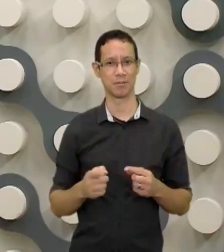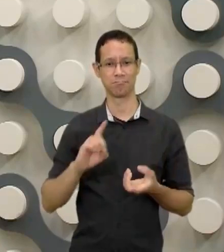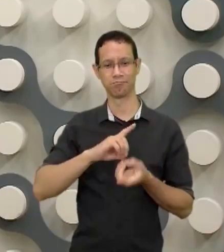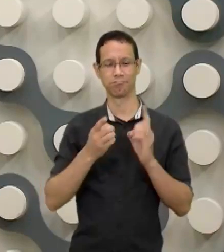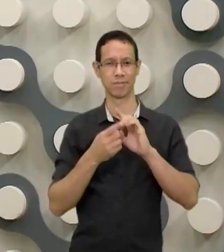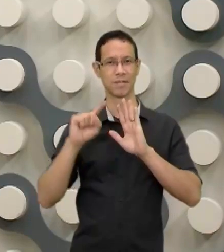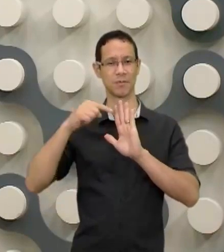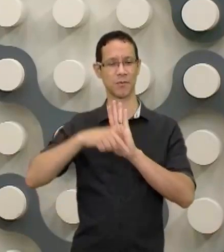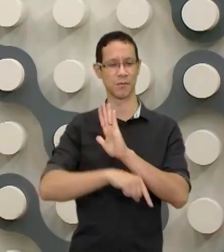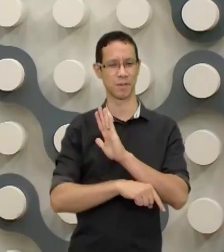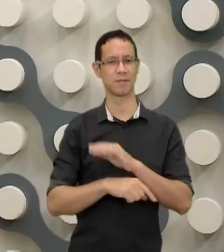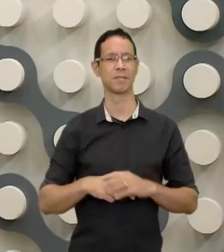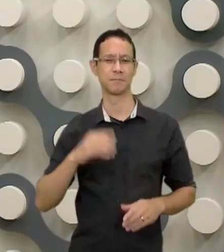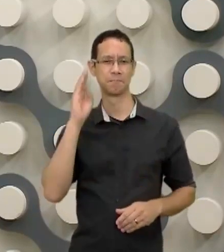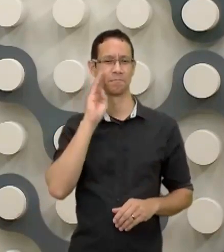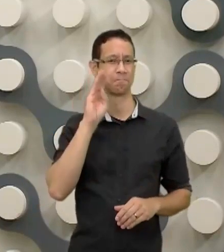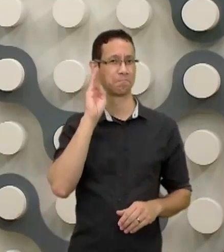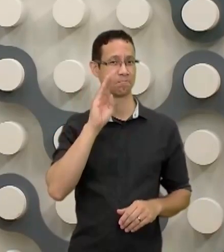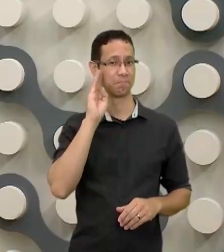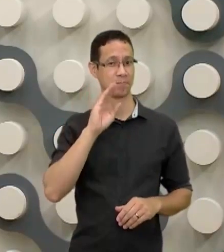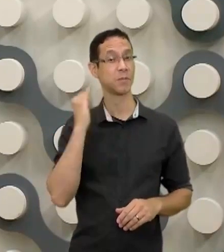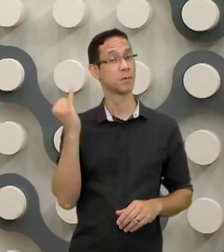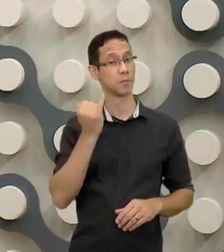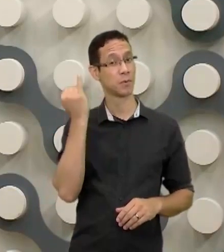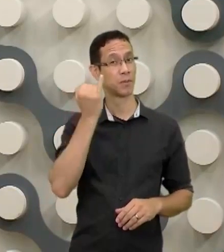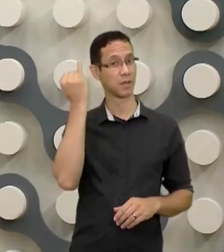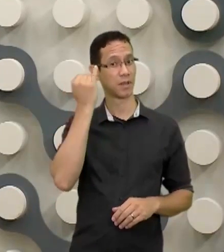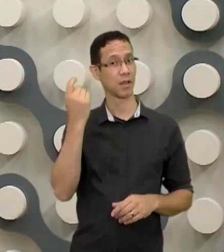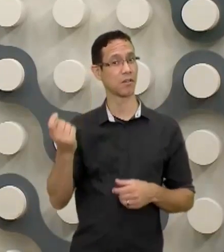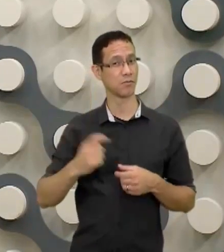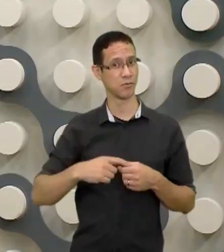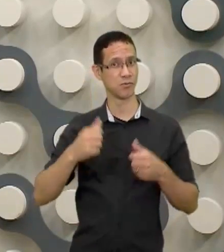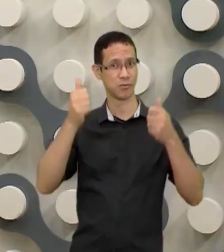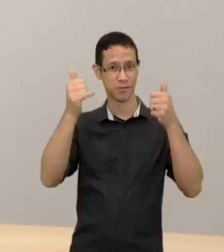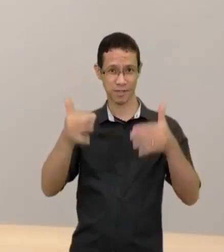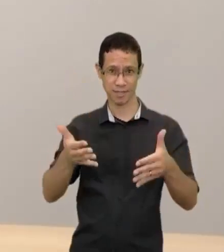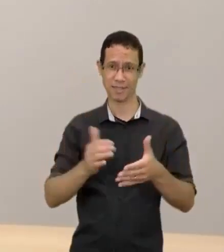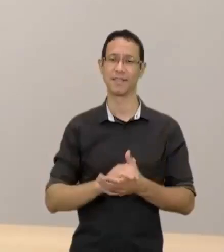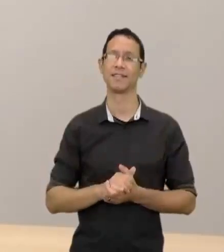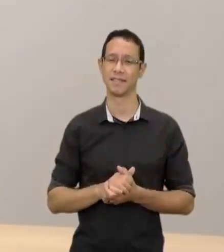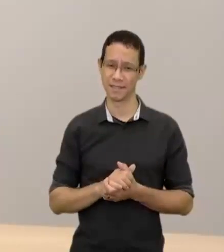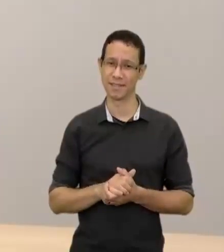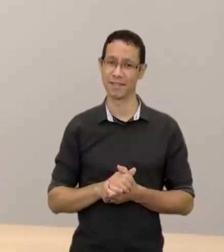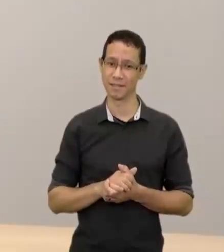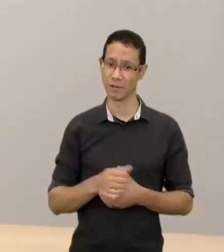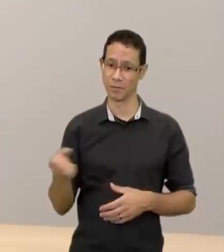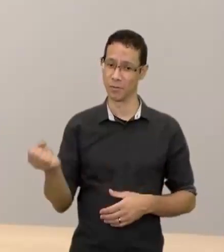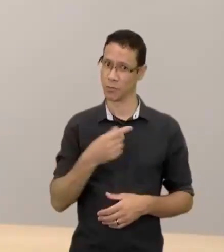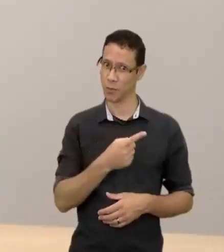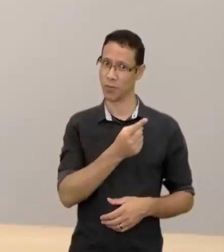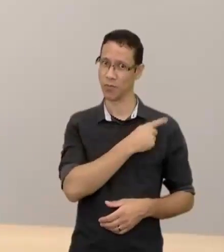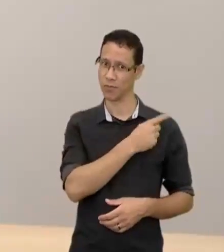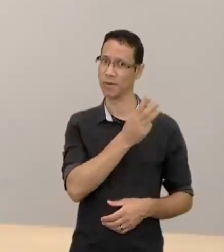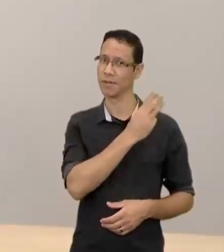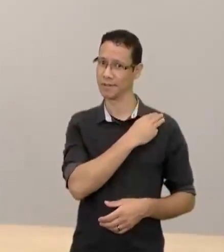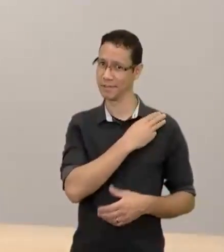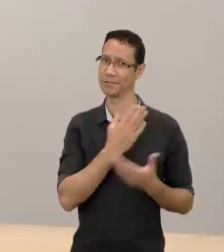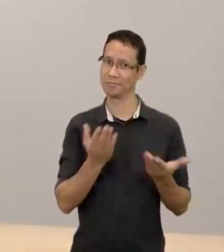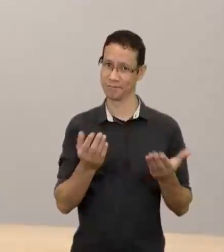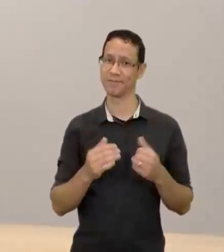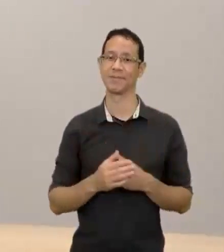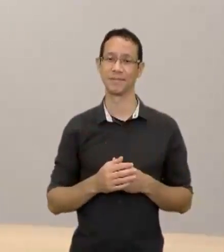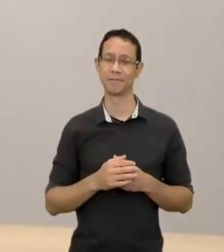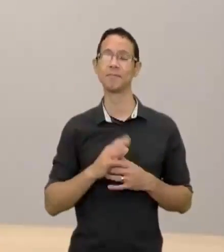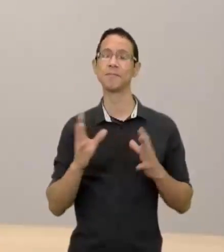desses aprofundamentos. É bem legal e, portanto, é importante a gente estar retomando isso, né? E isso é um novo ensino médio, né, galerinha? E aí, falando